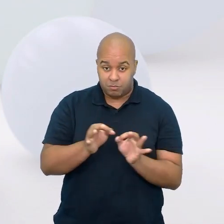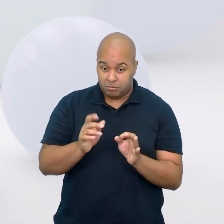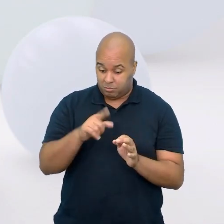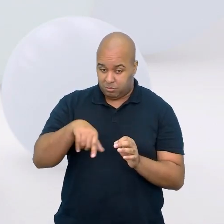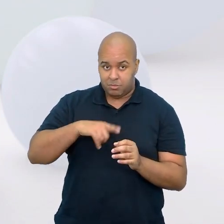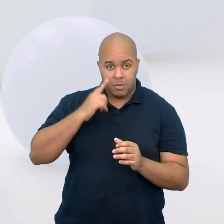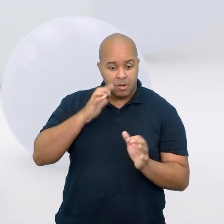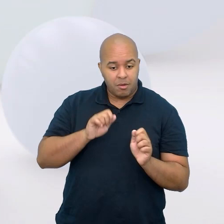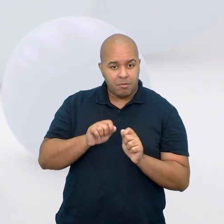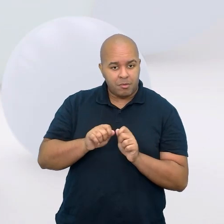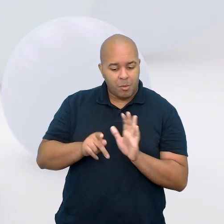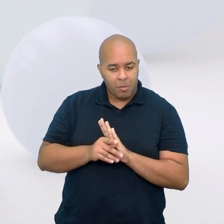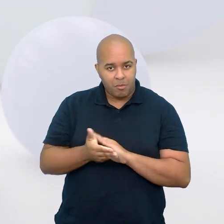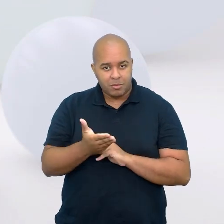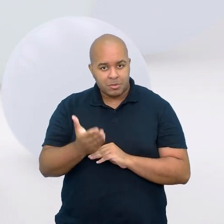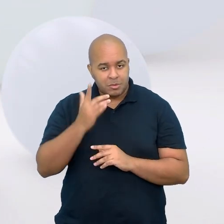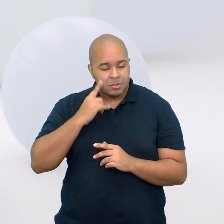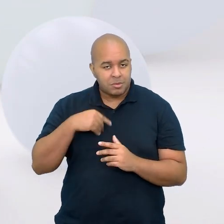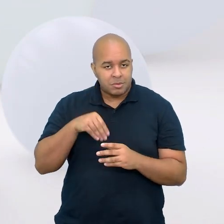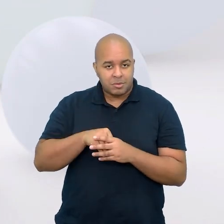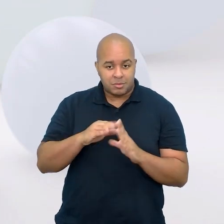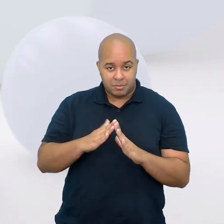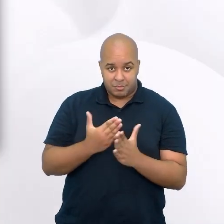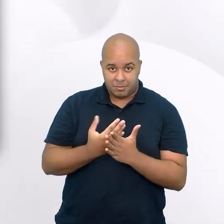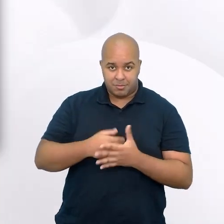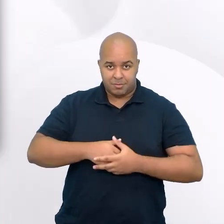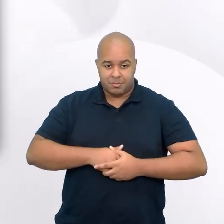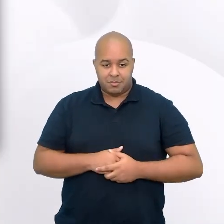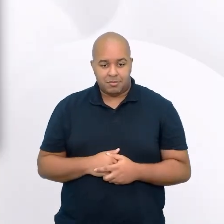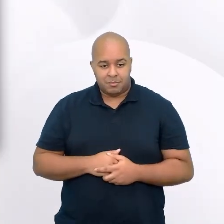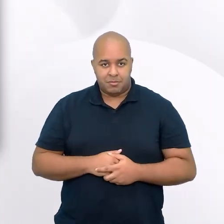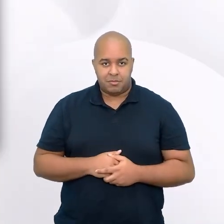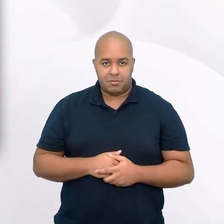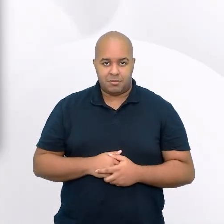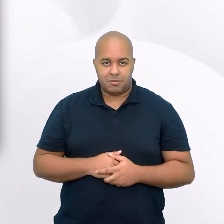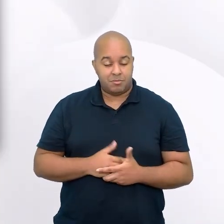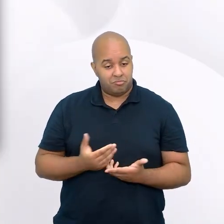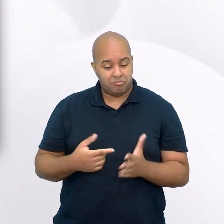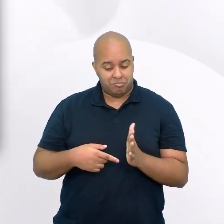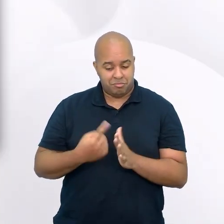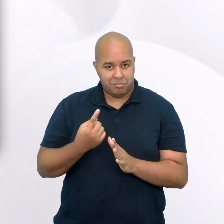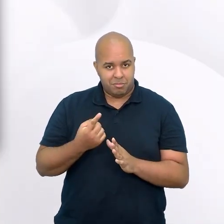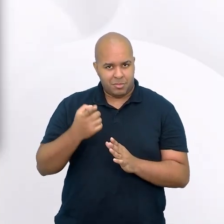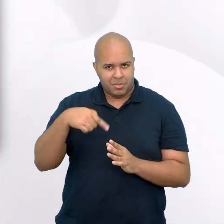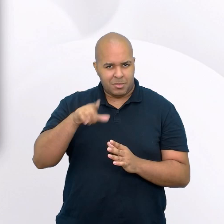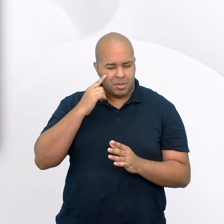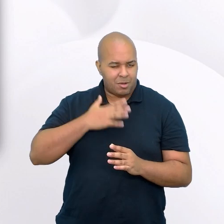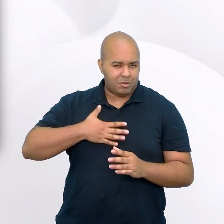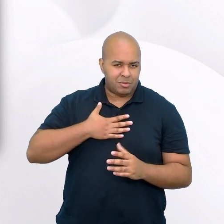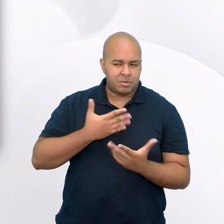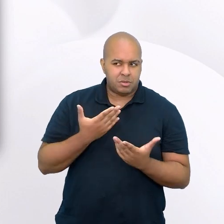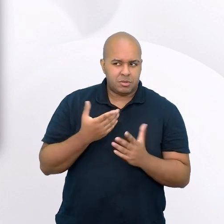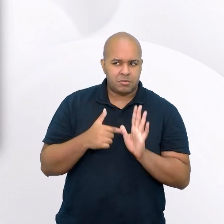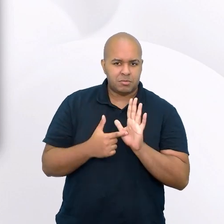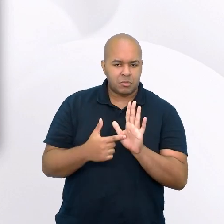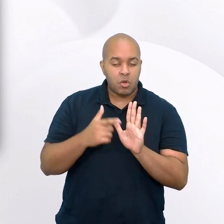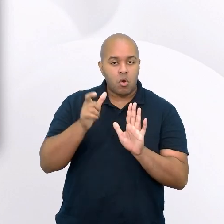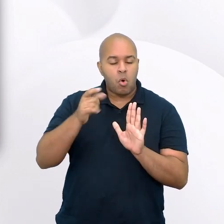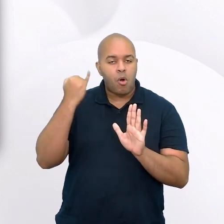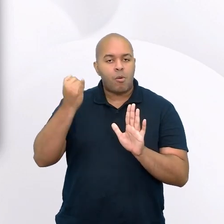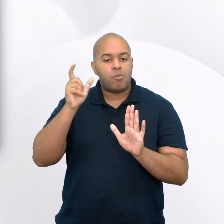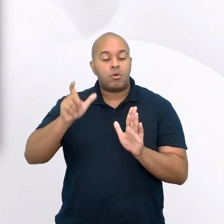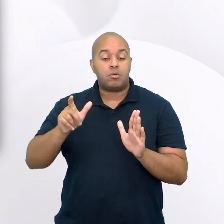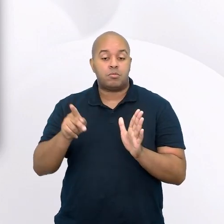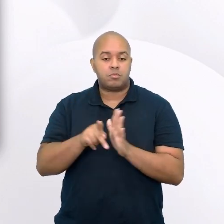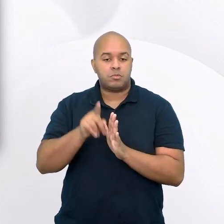que está sendo realizado por vocês nas unidades escolares em primeiro lugar a gente gostaria de destacar a